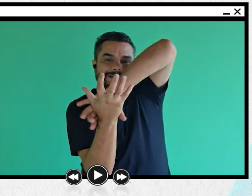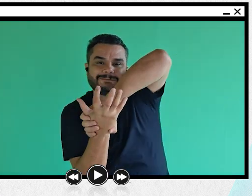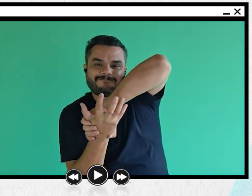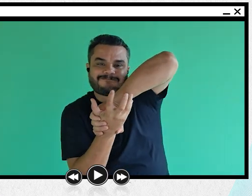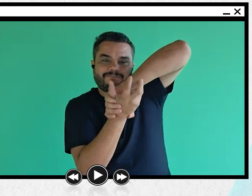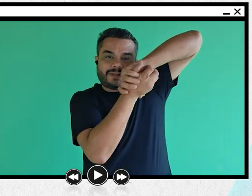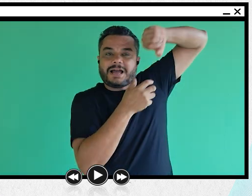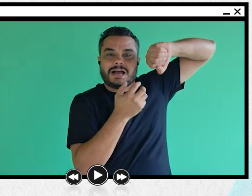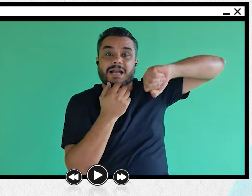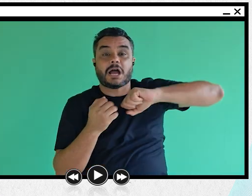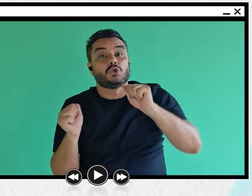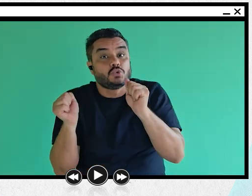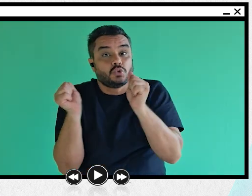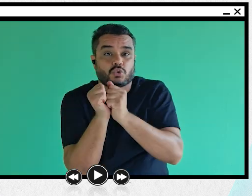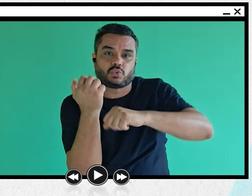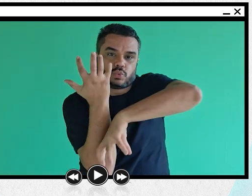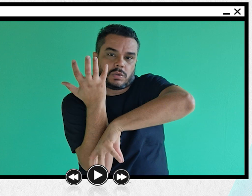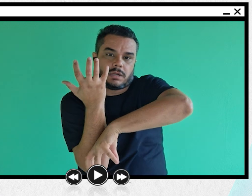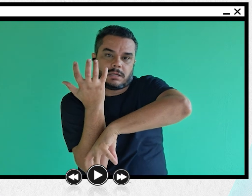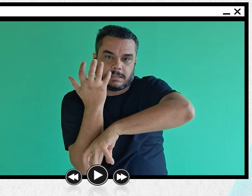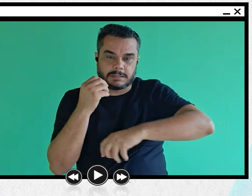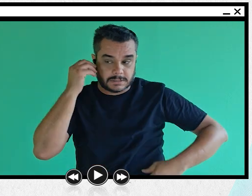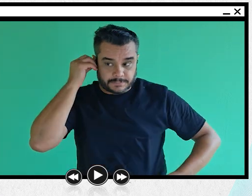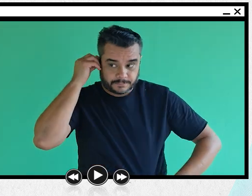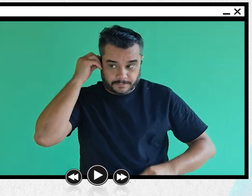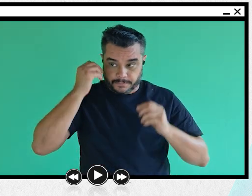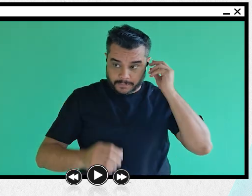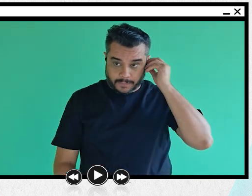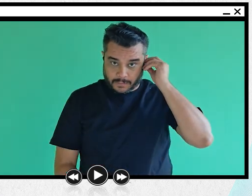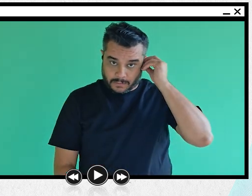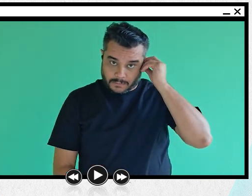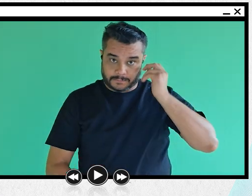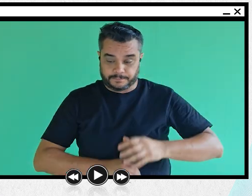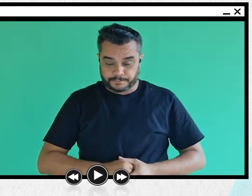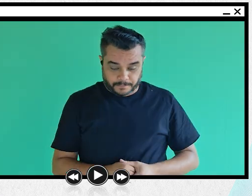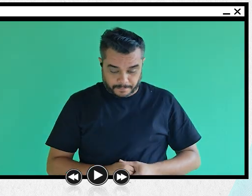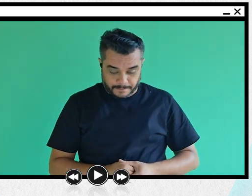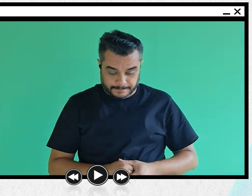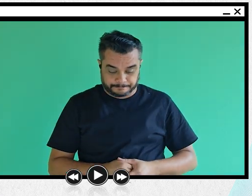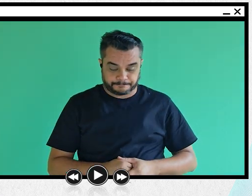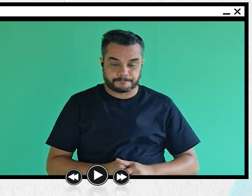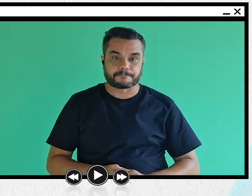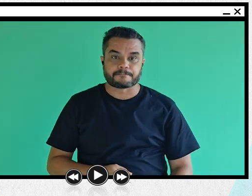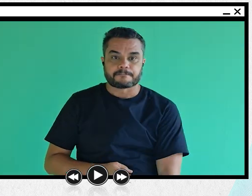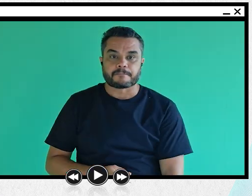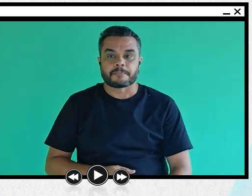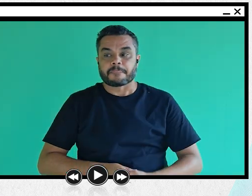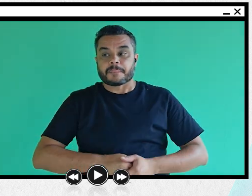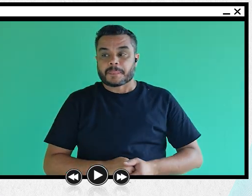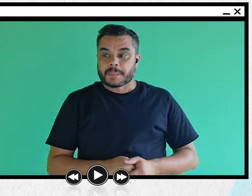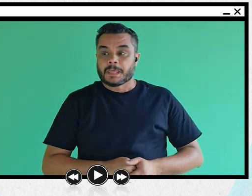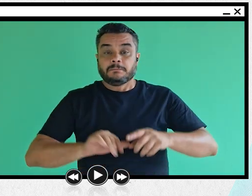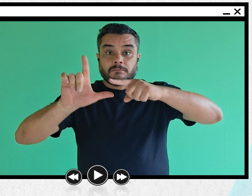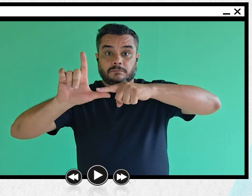ser removido periodicamente, com as raízes, inclusive. Do ponto de vista de características do